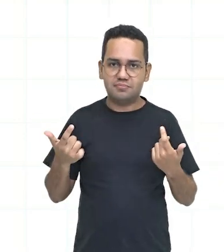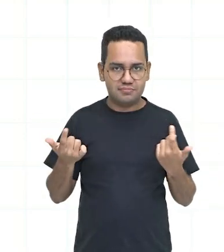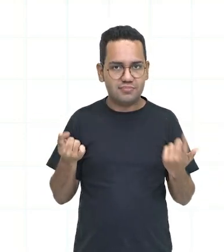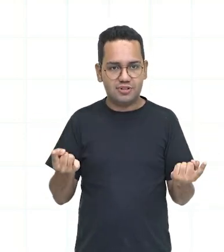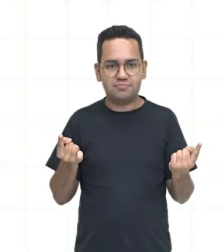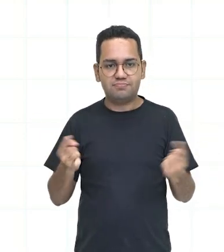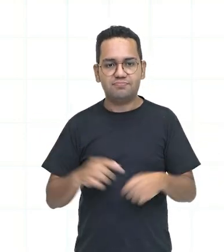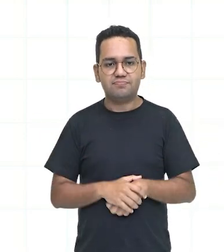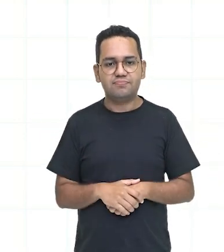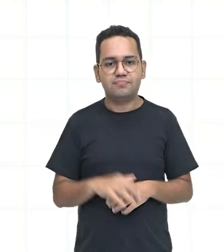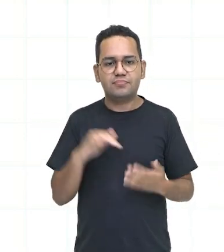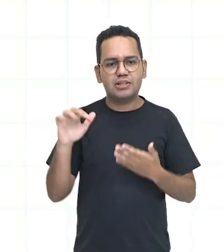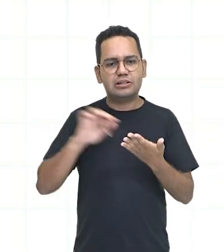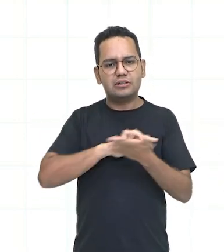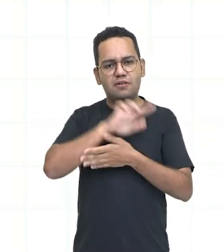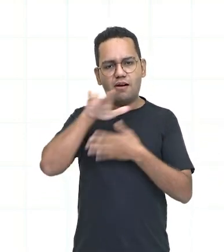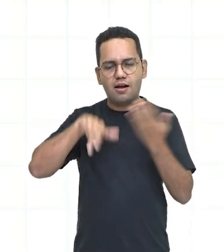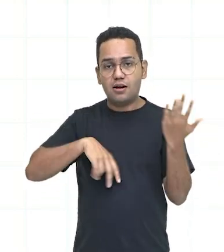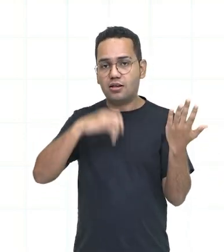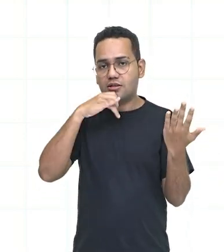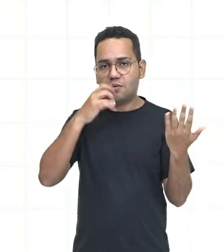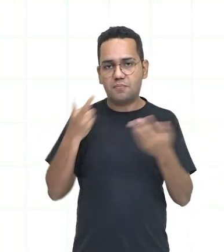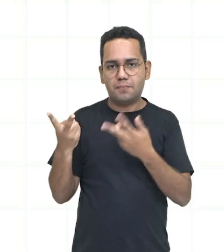vocês perceberam aí vários exemplos